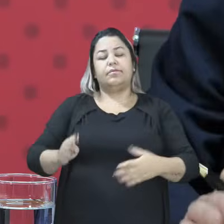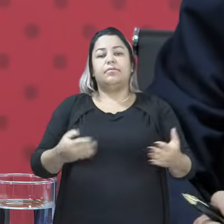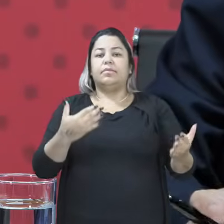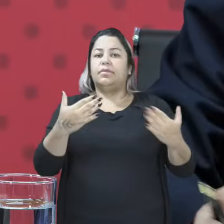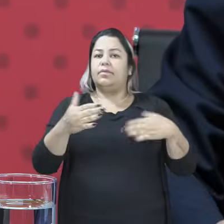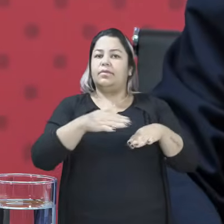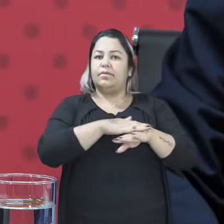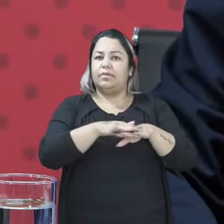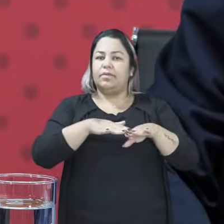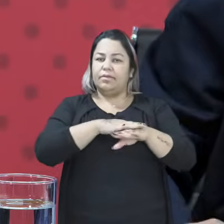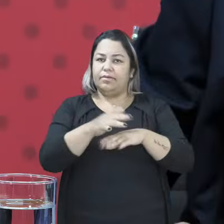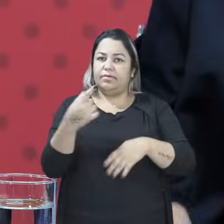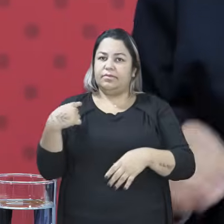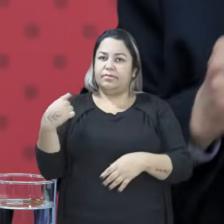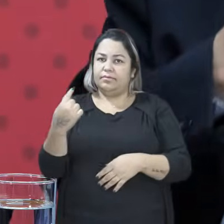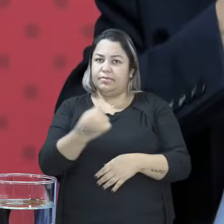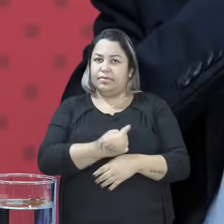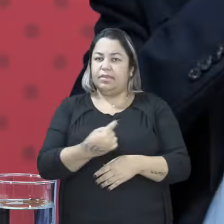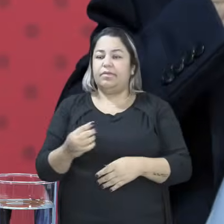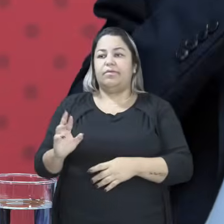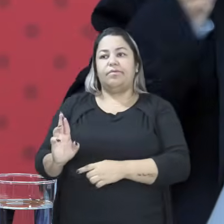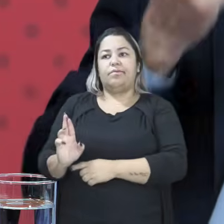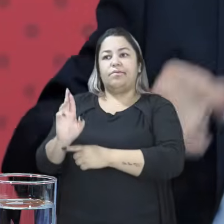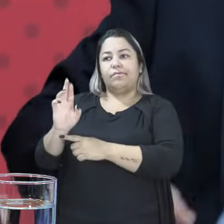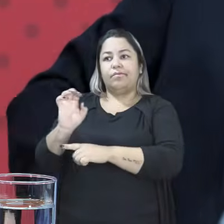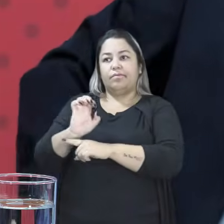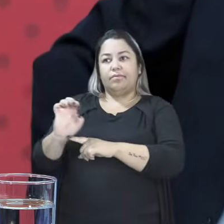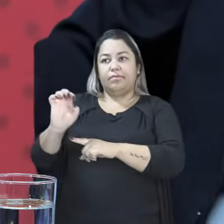nossos dirigentes nos estados.